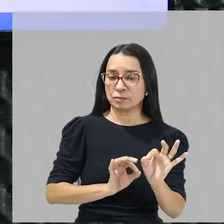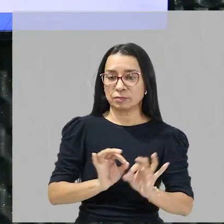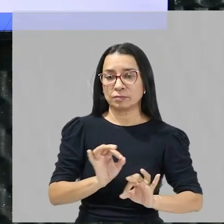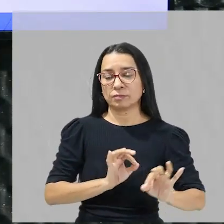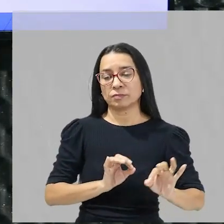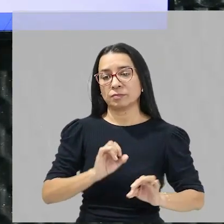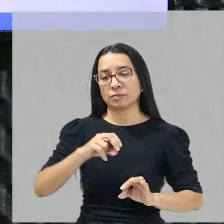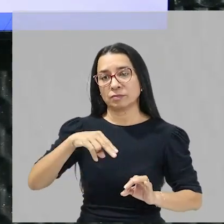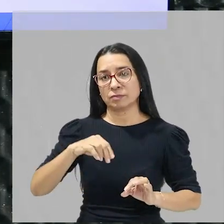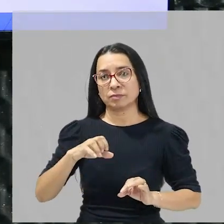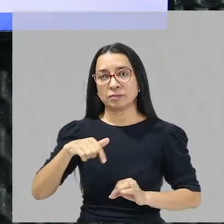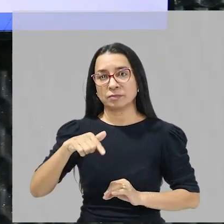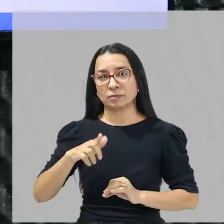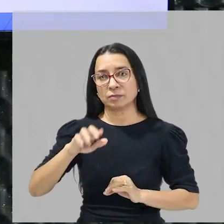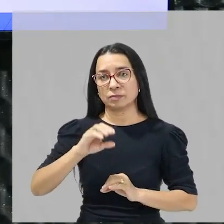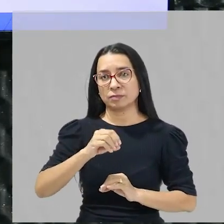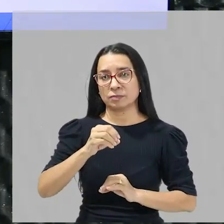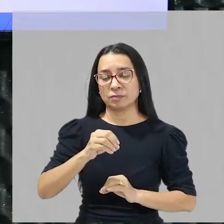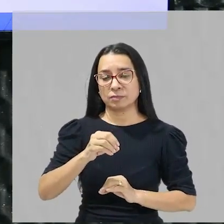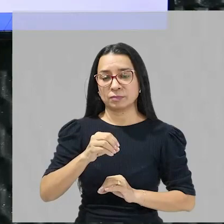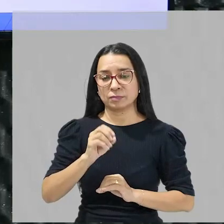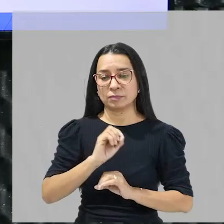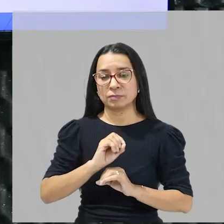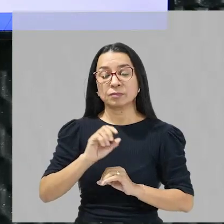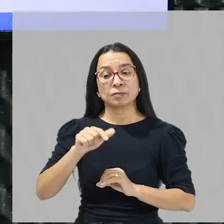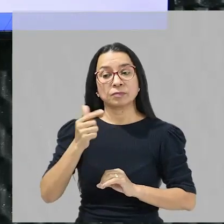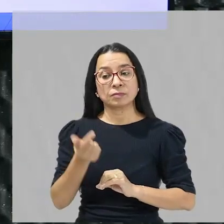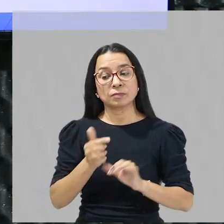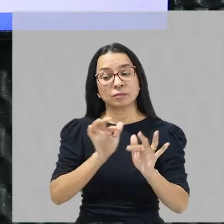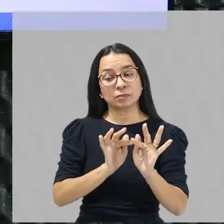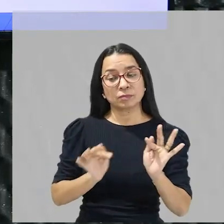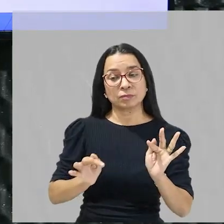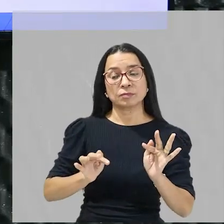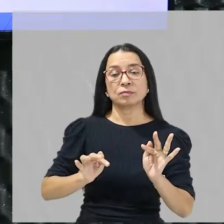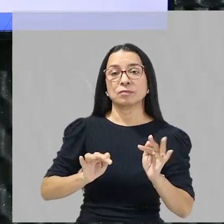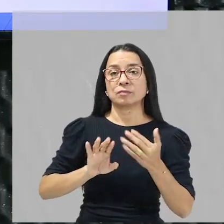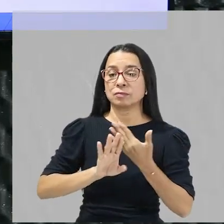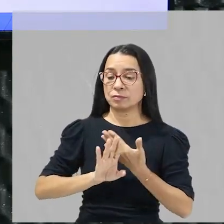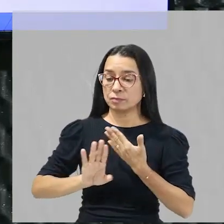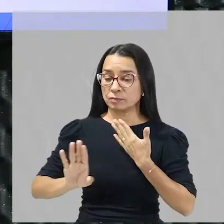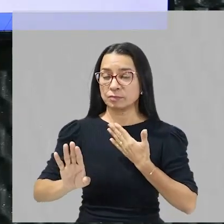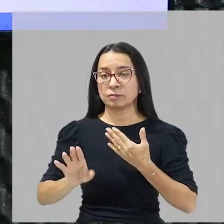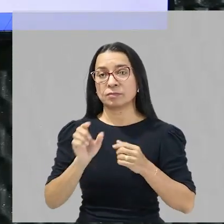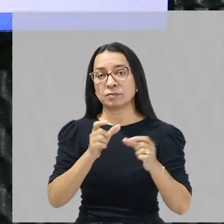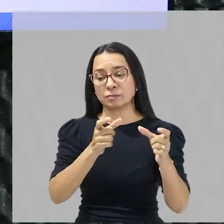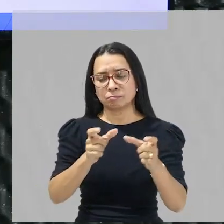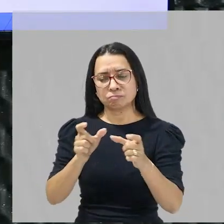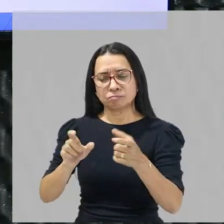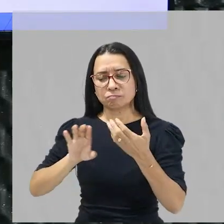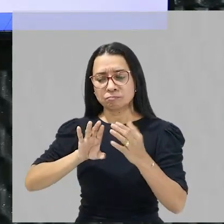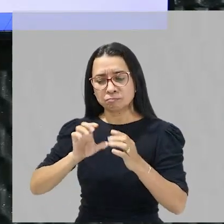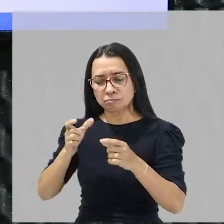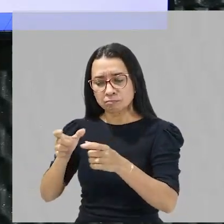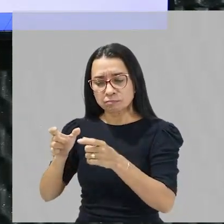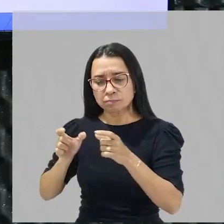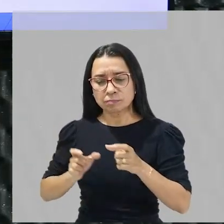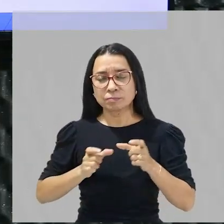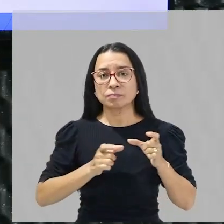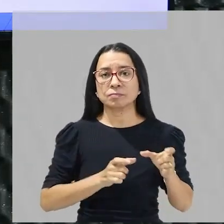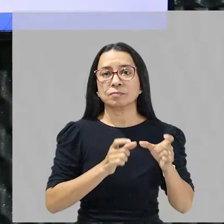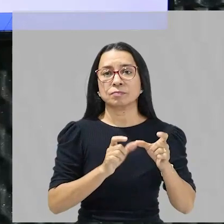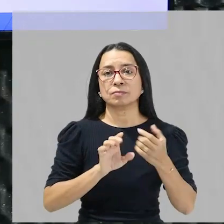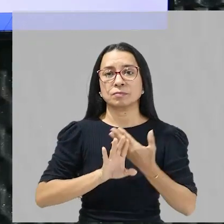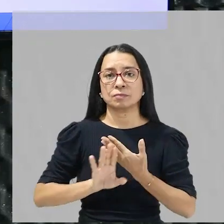inequação quociente em outras funções separadinhas para trabalhar com cada uma separadinha, tá? Então, fica atento.